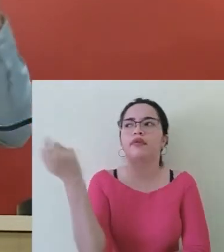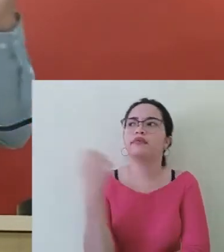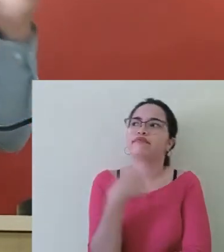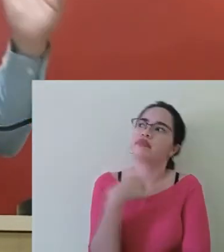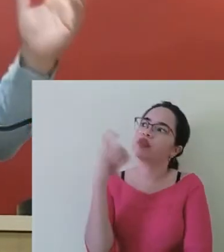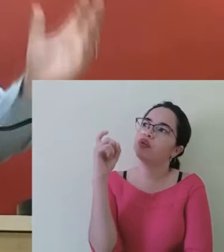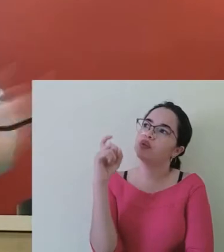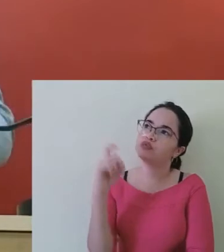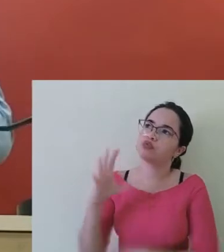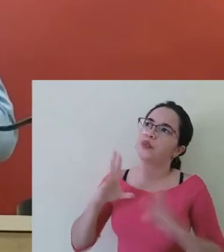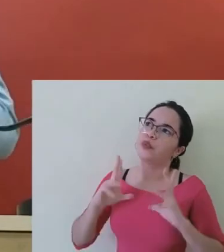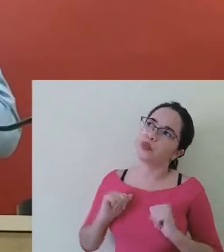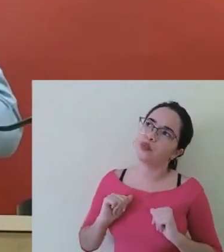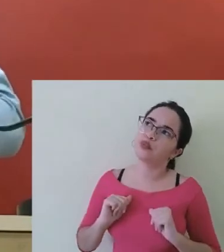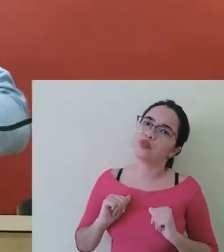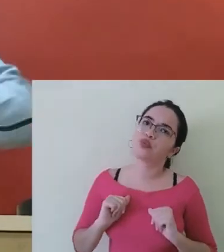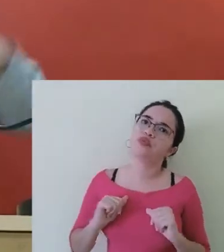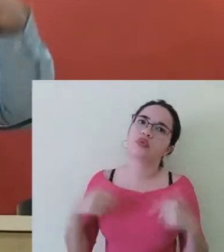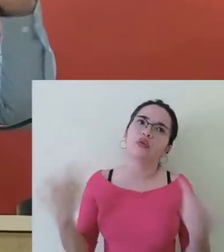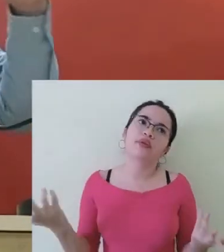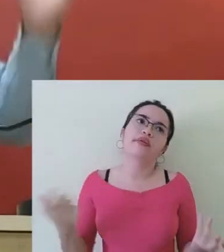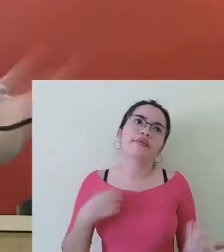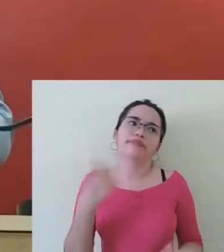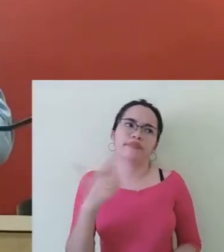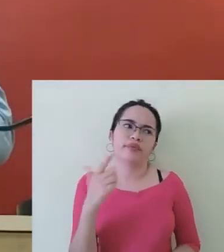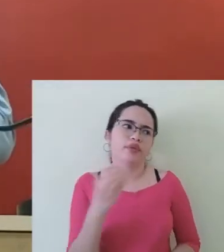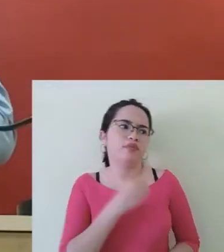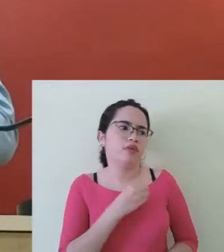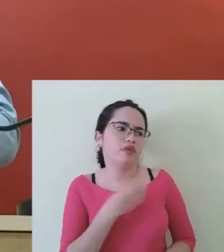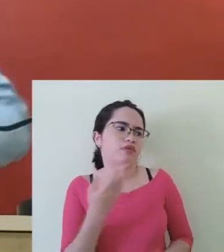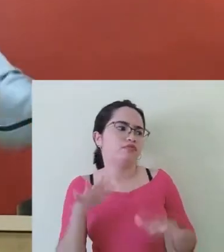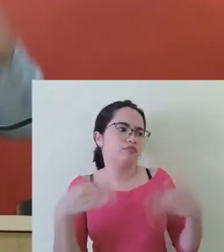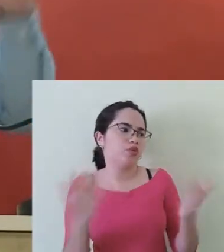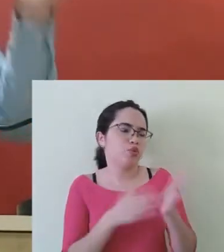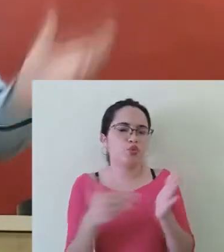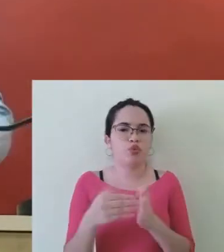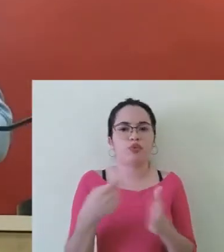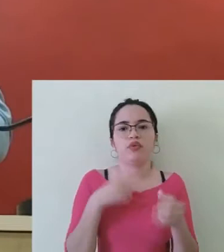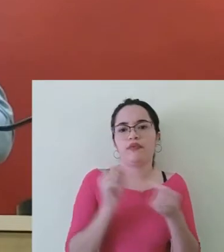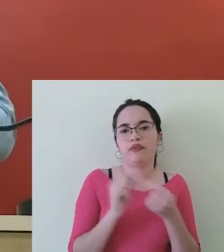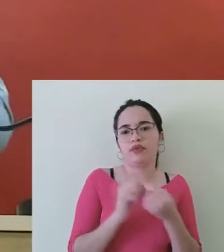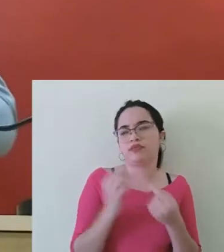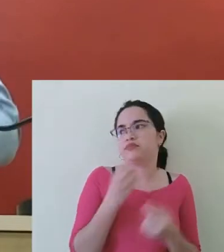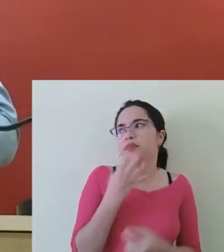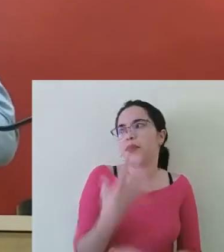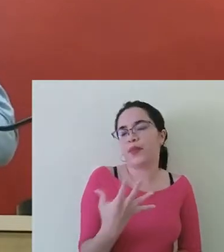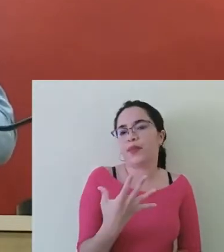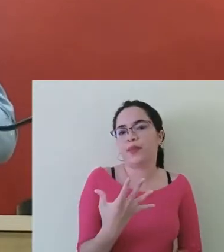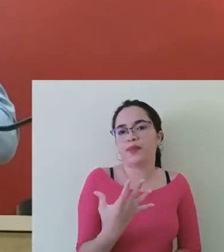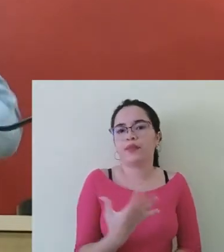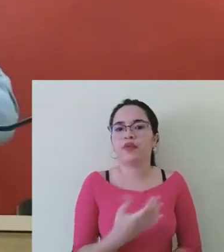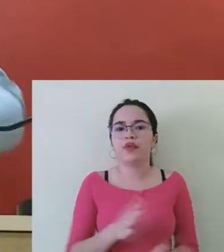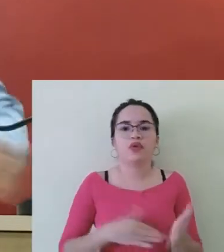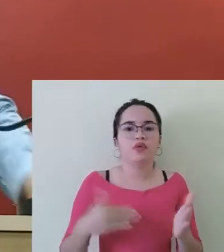eu sou puro, eu não tenho pecados, então tudo que eu fizer vai ser